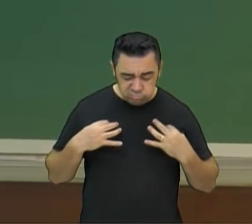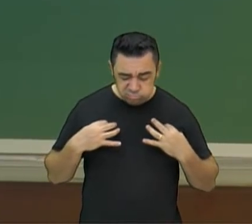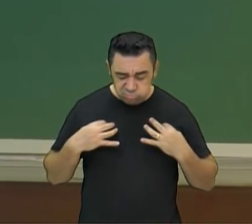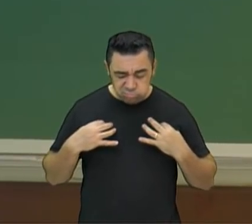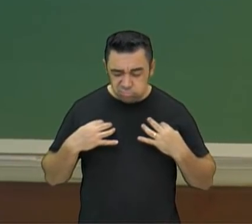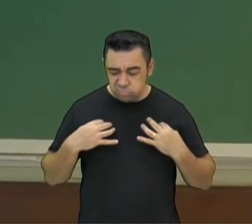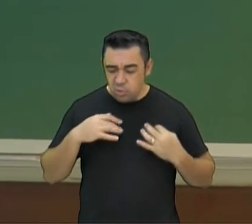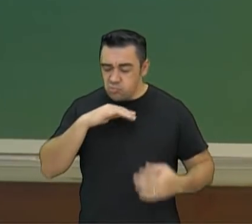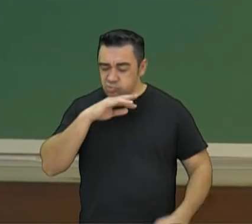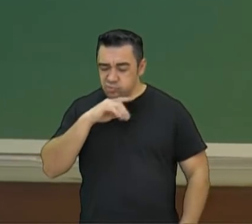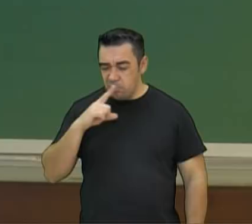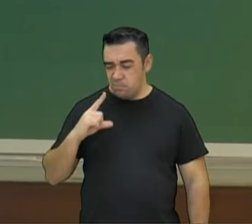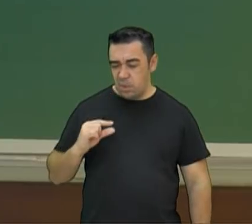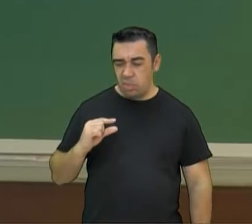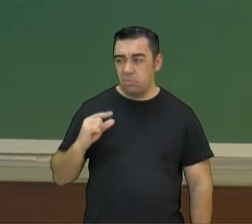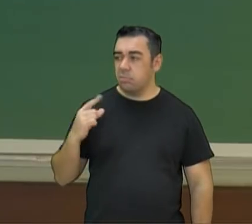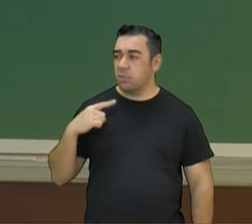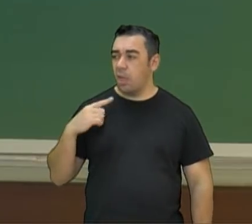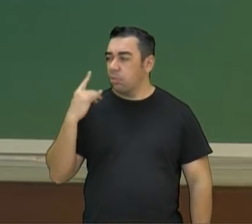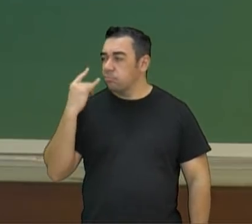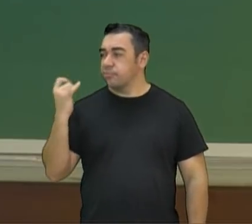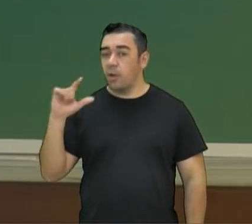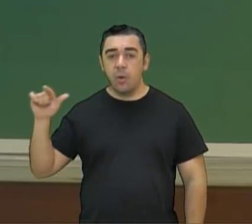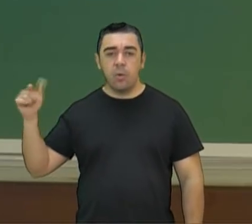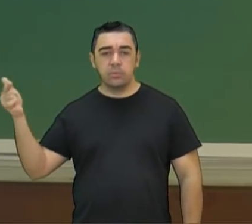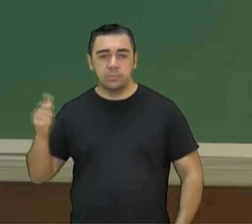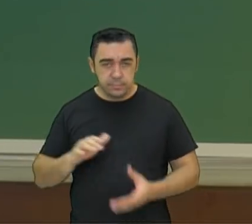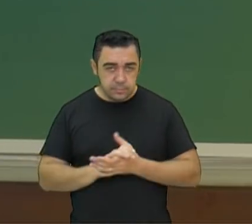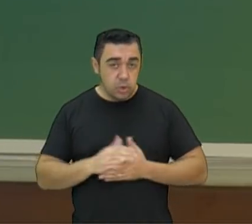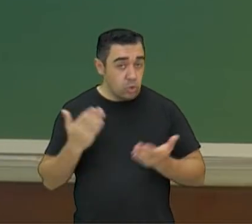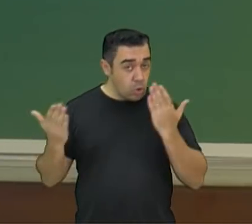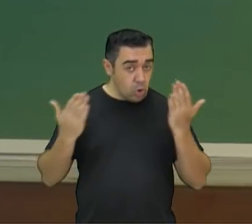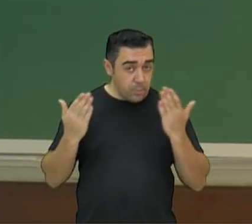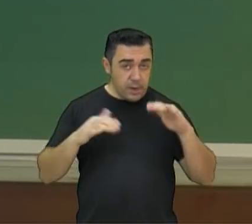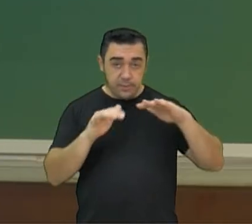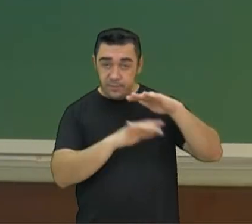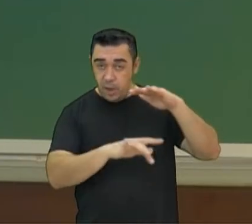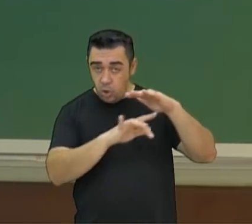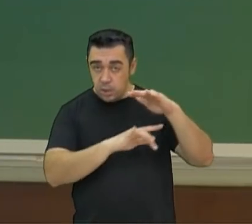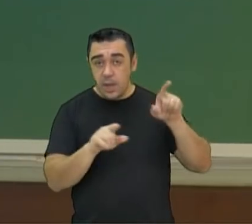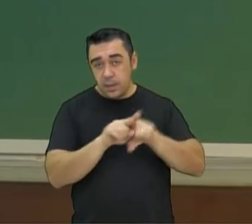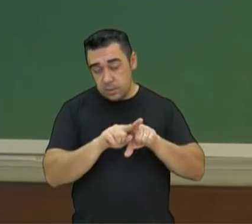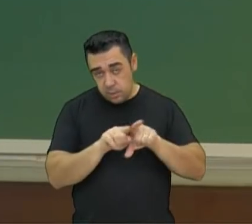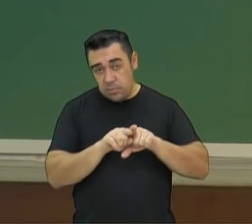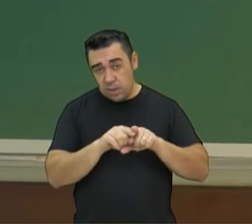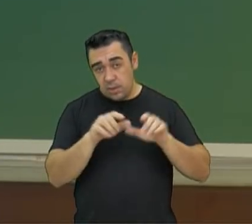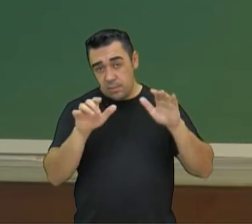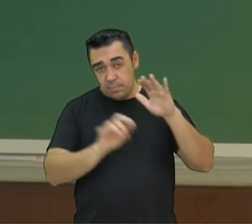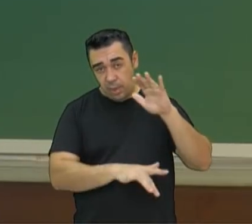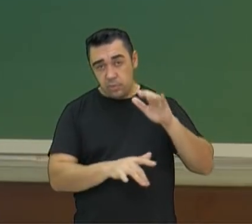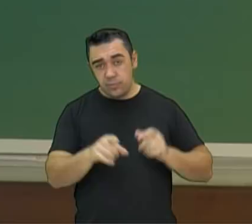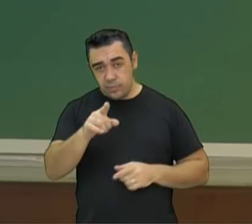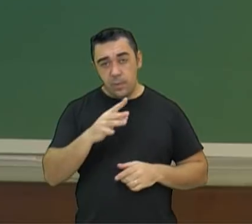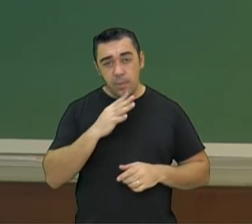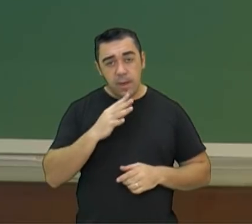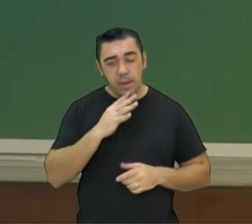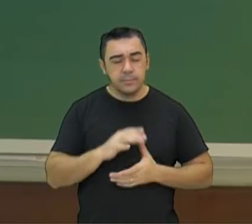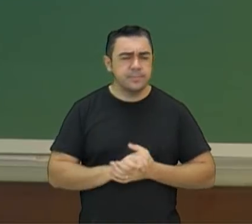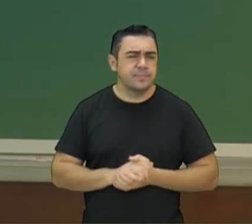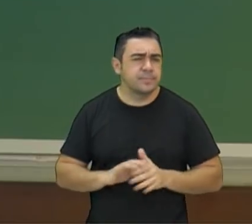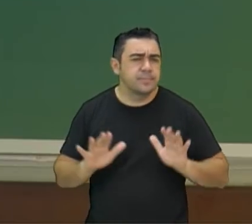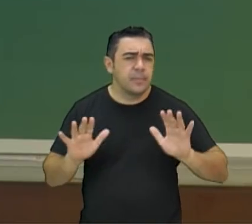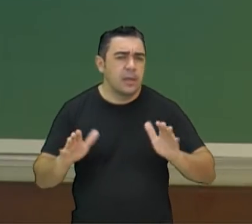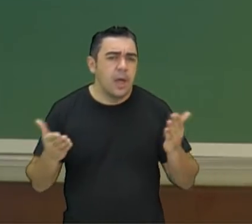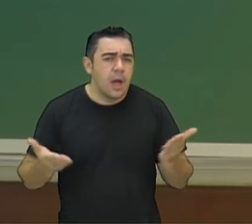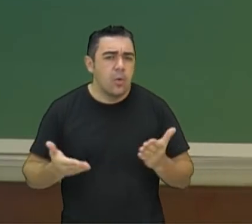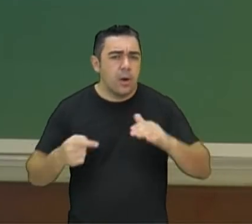que aquela outra, enfim, né? Então, estou utilizando aí o comparativo de inferioridade, esse vocês conhecem bem, né? Agora, a gente